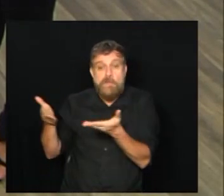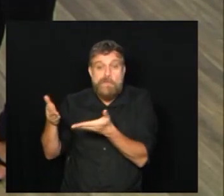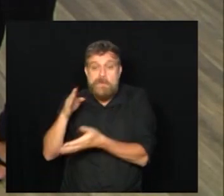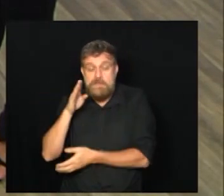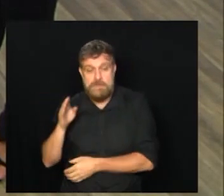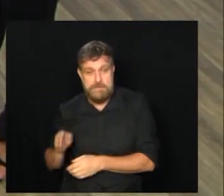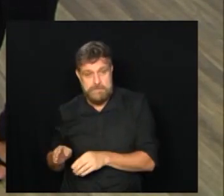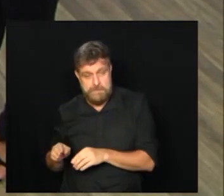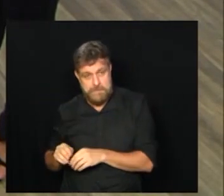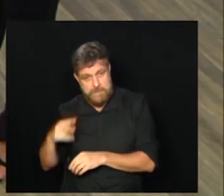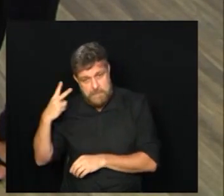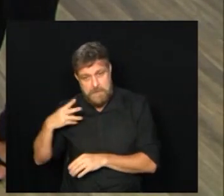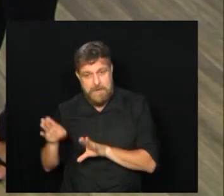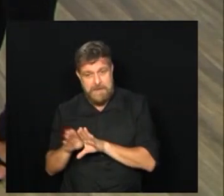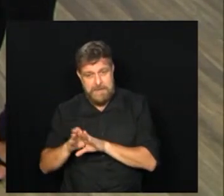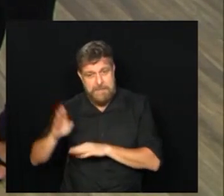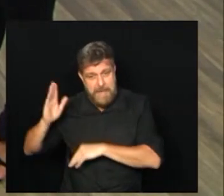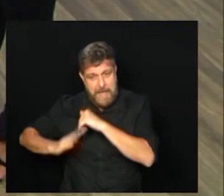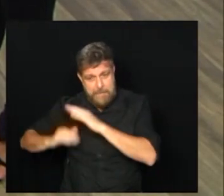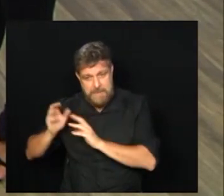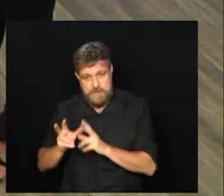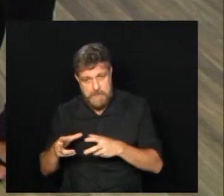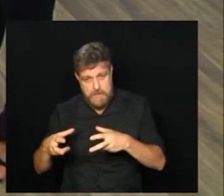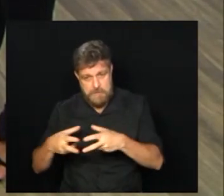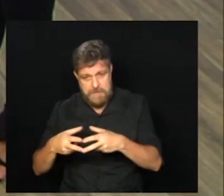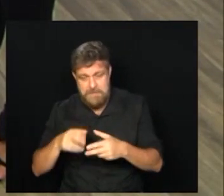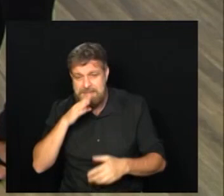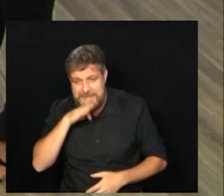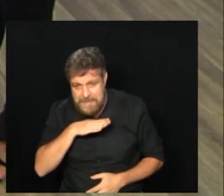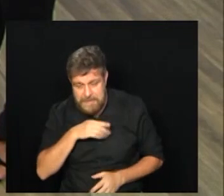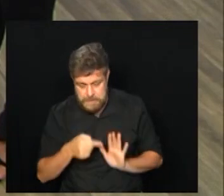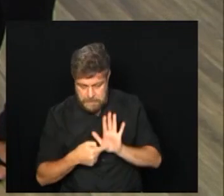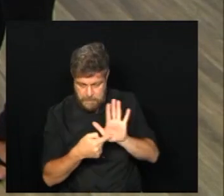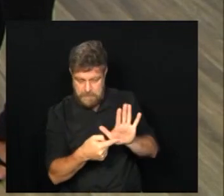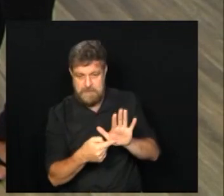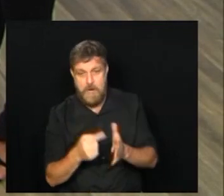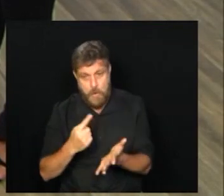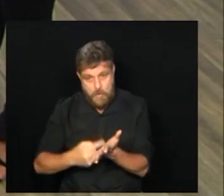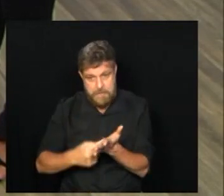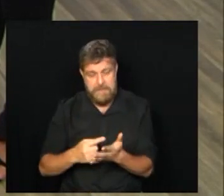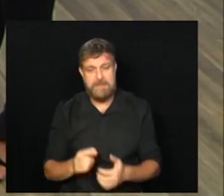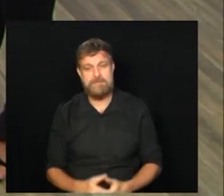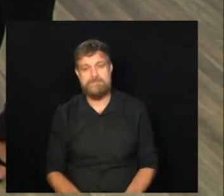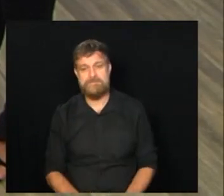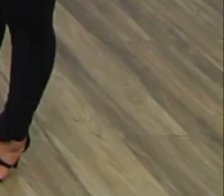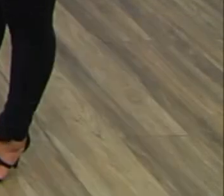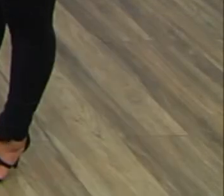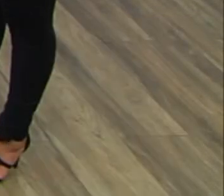também repercutindo o trabalho da comissão nesta tarde. Combinado, até lá. Até.